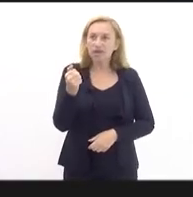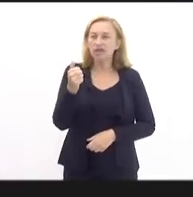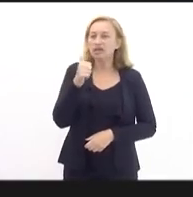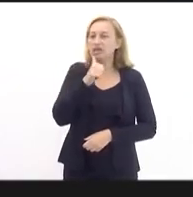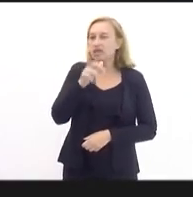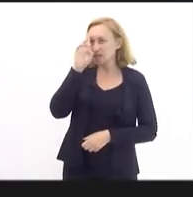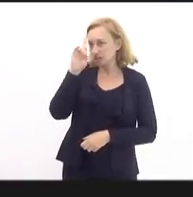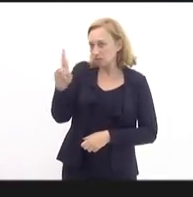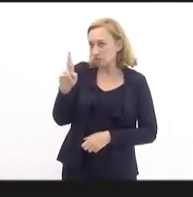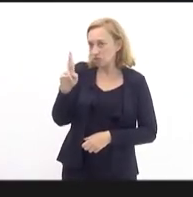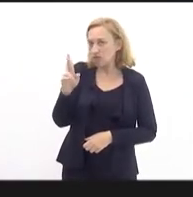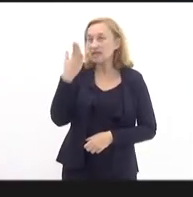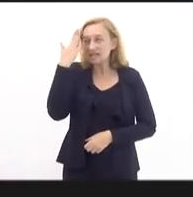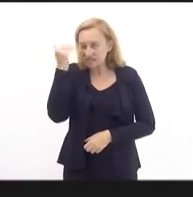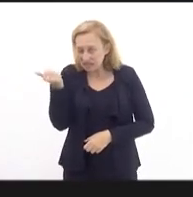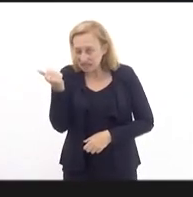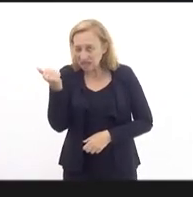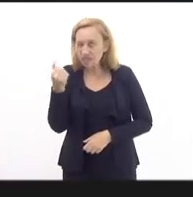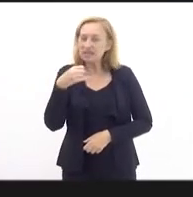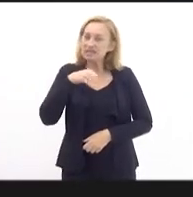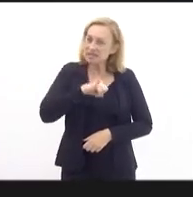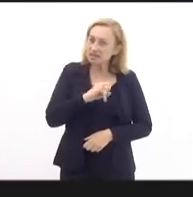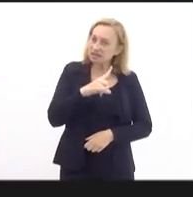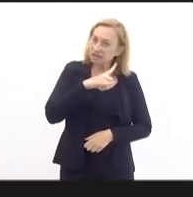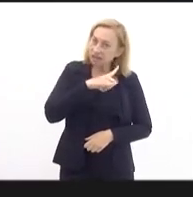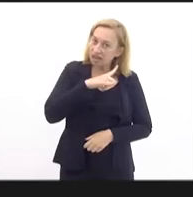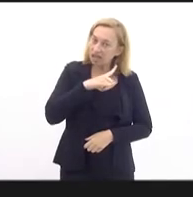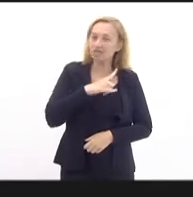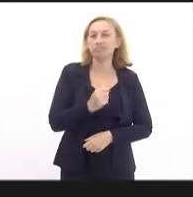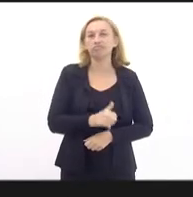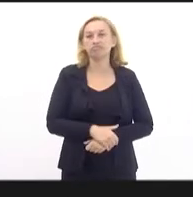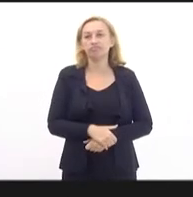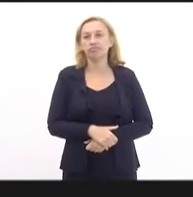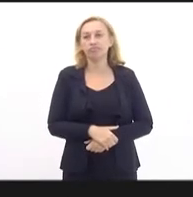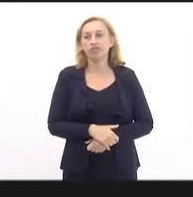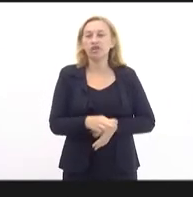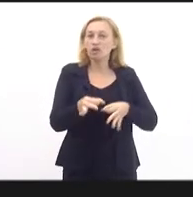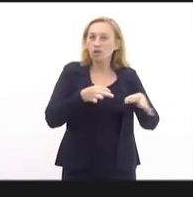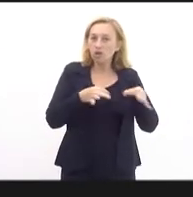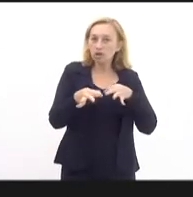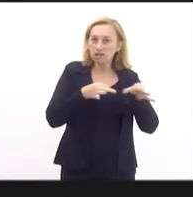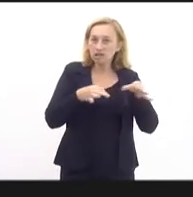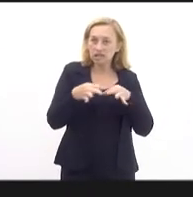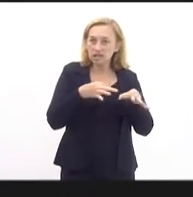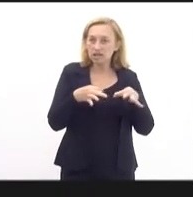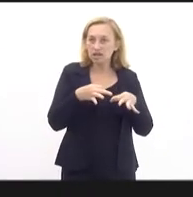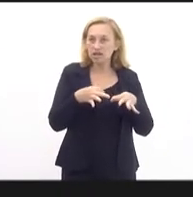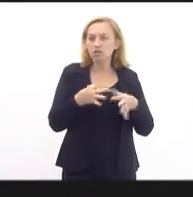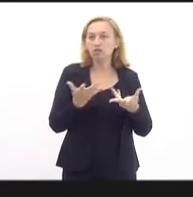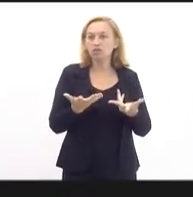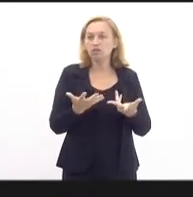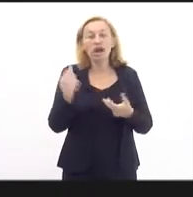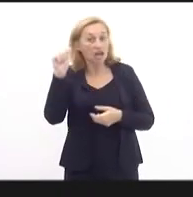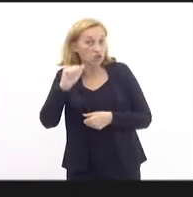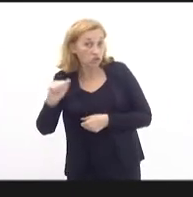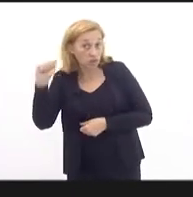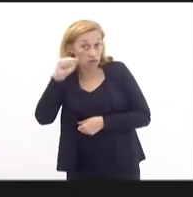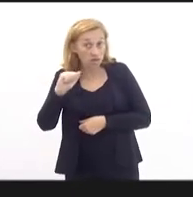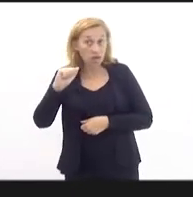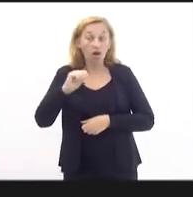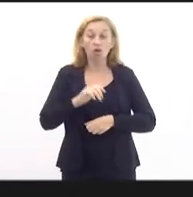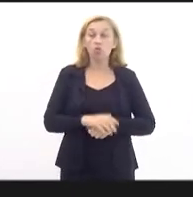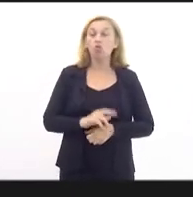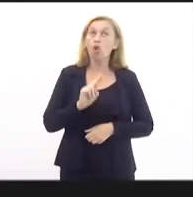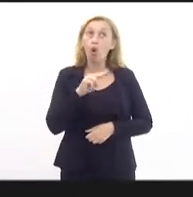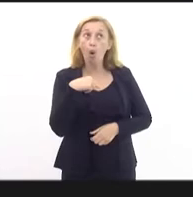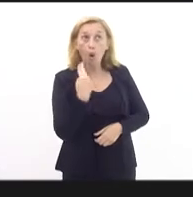senhora sabe se existe alguma forma de organização, de associação,